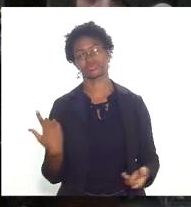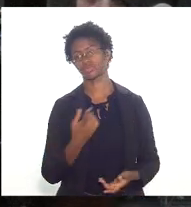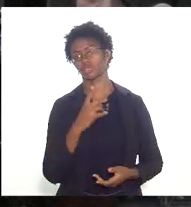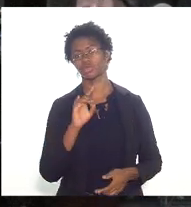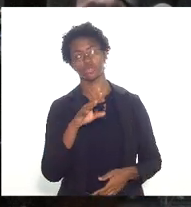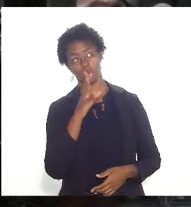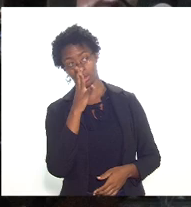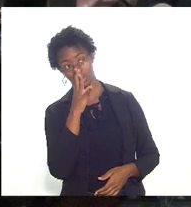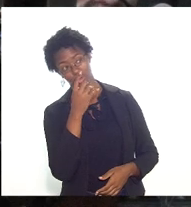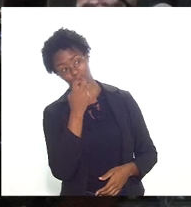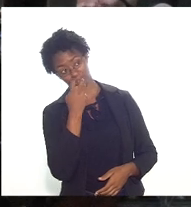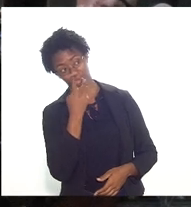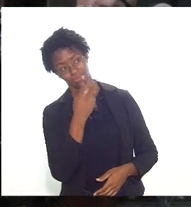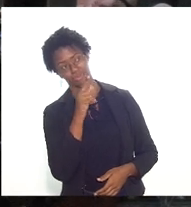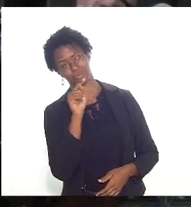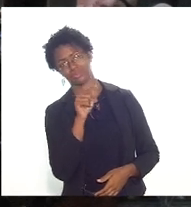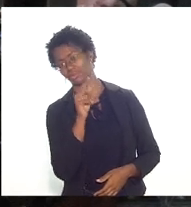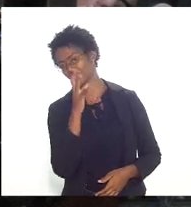olhando